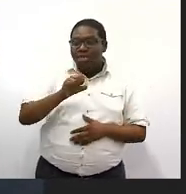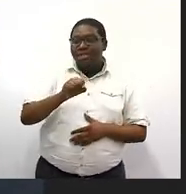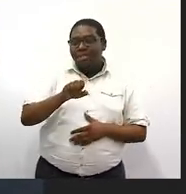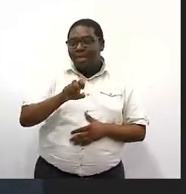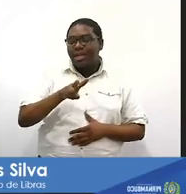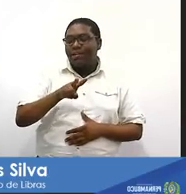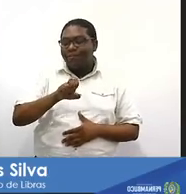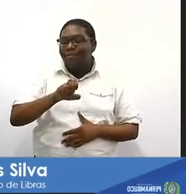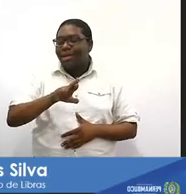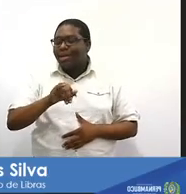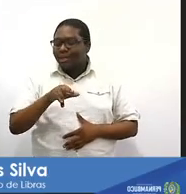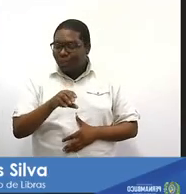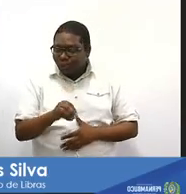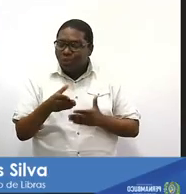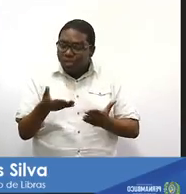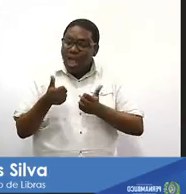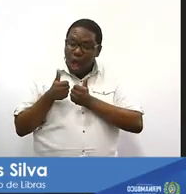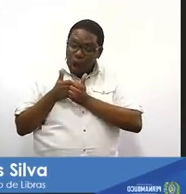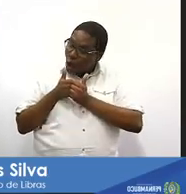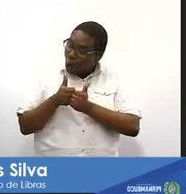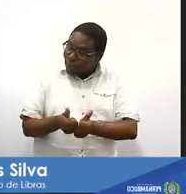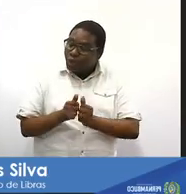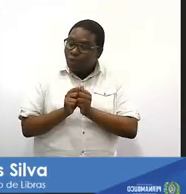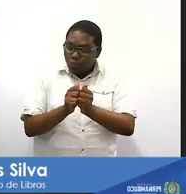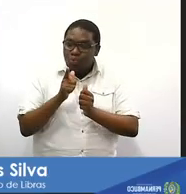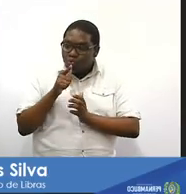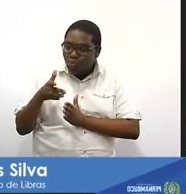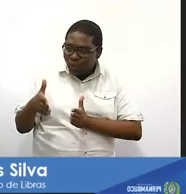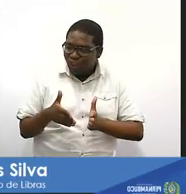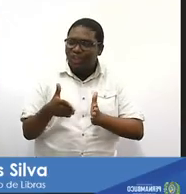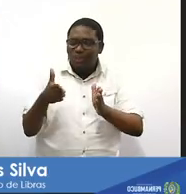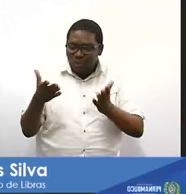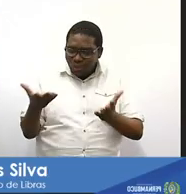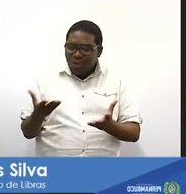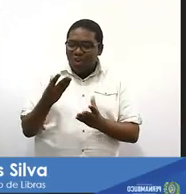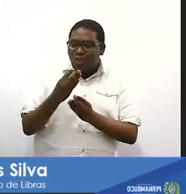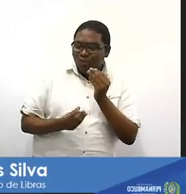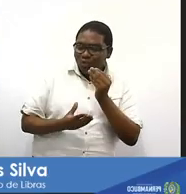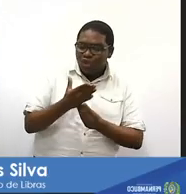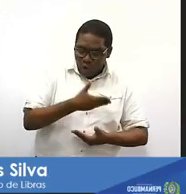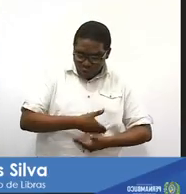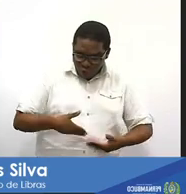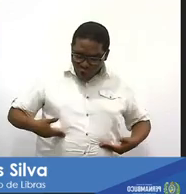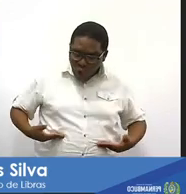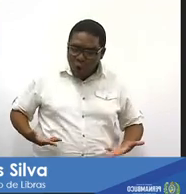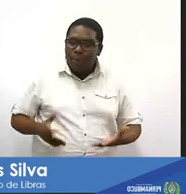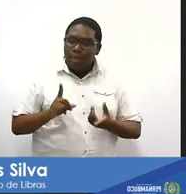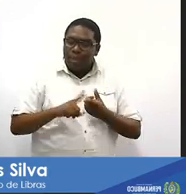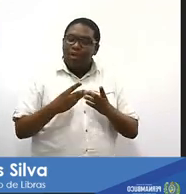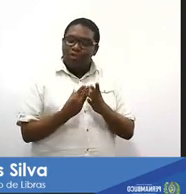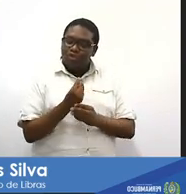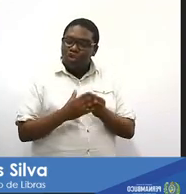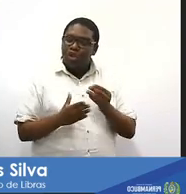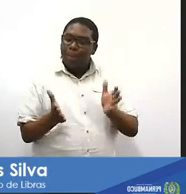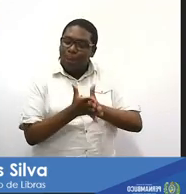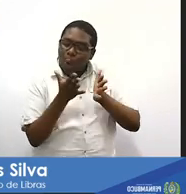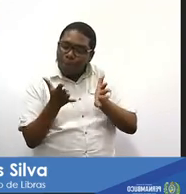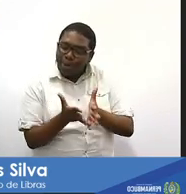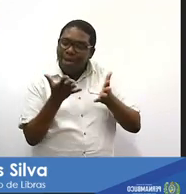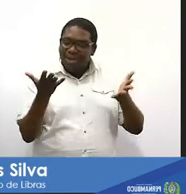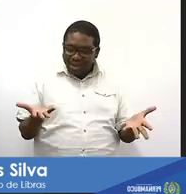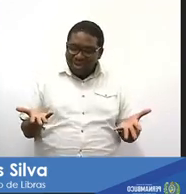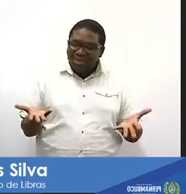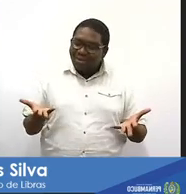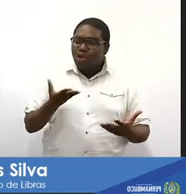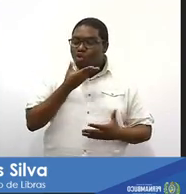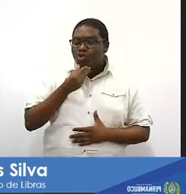ele vem acompanhando o rio, né? Para fugir da fome, para fugir da pobreza, para fugir da miséria. Então, o